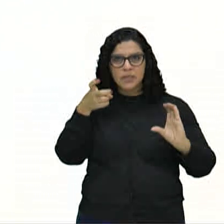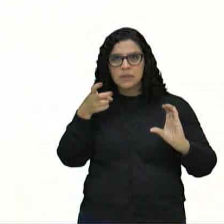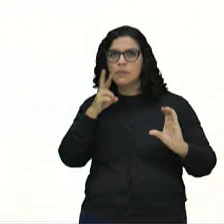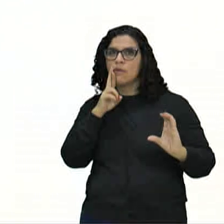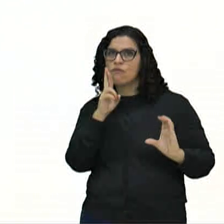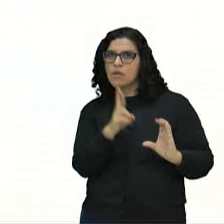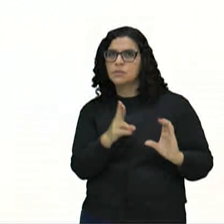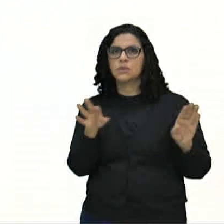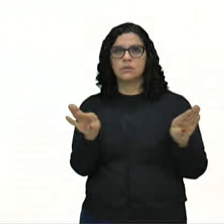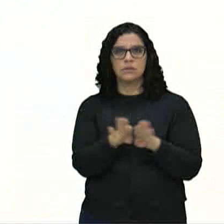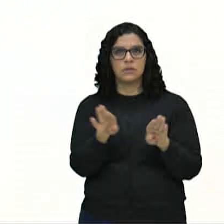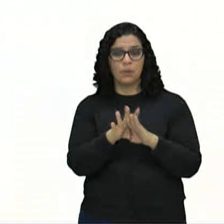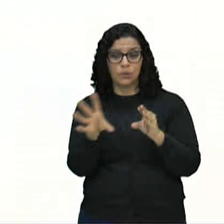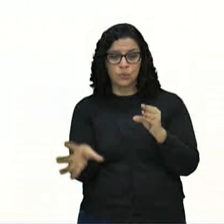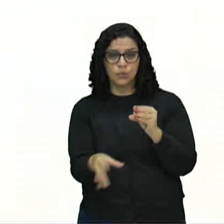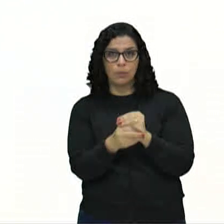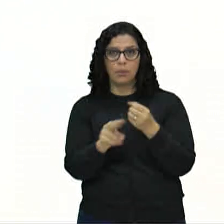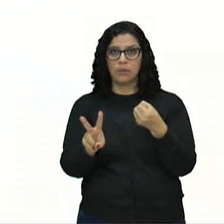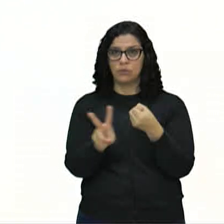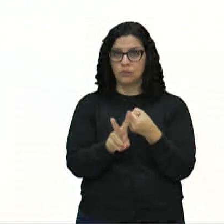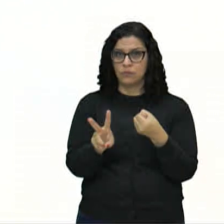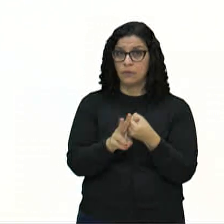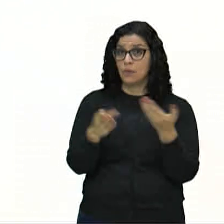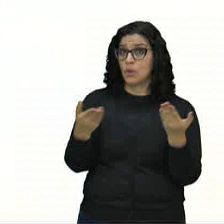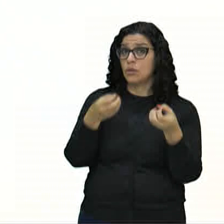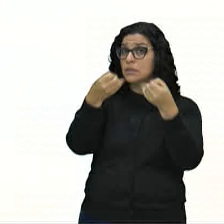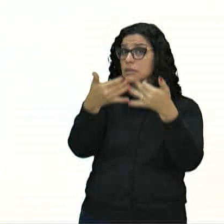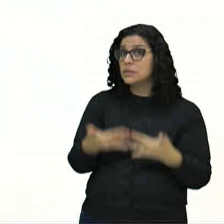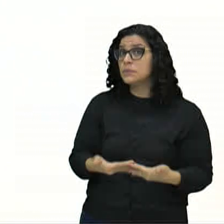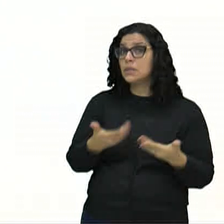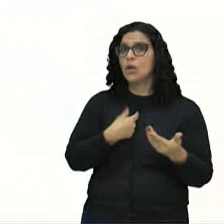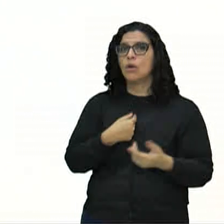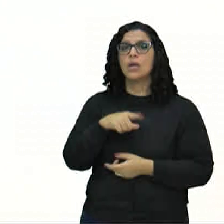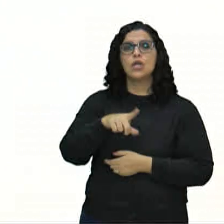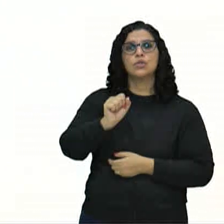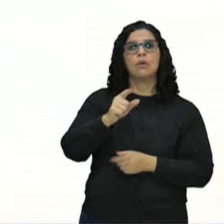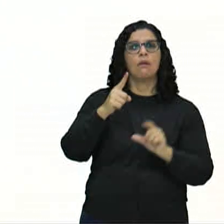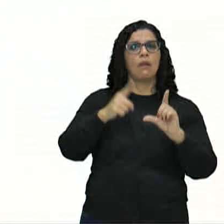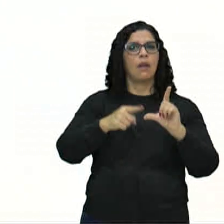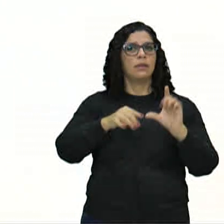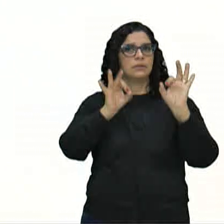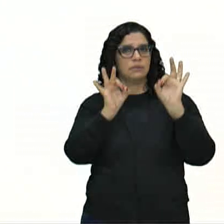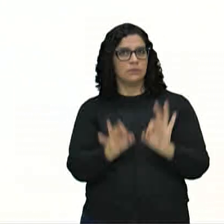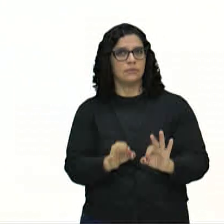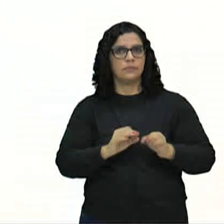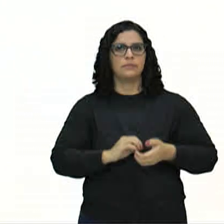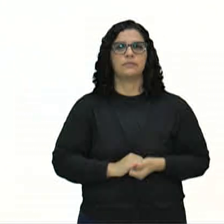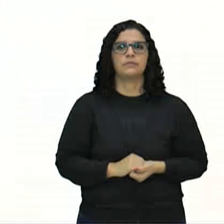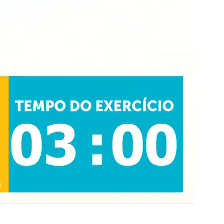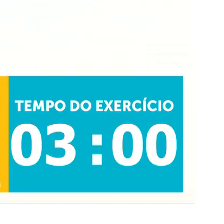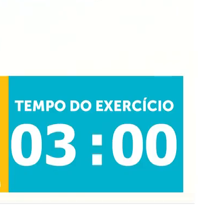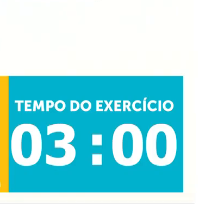bem esse complemento do verbo e classifique e marque a alternativa correta.